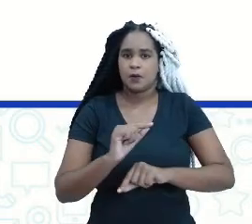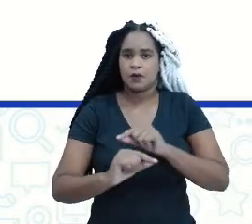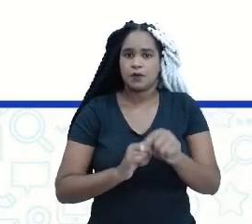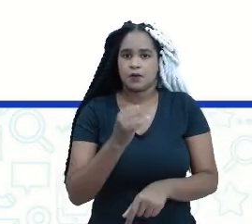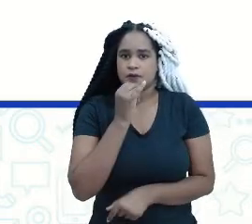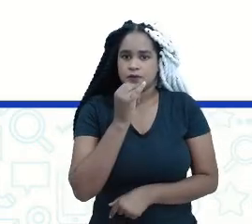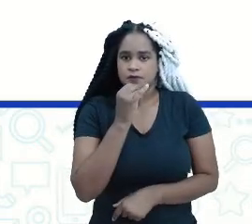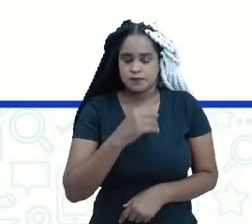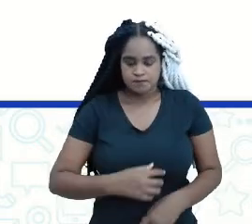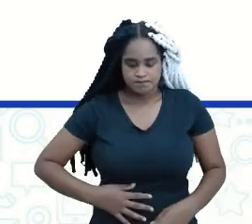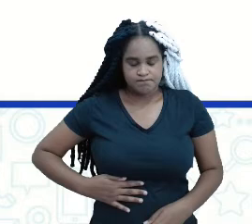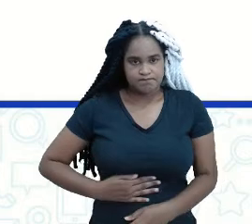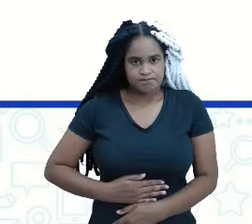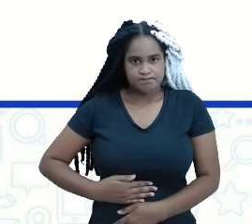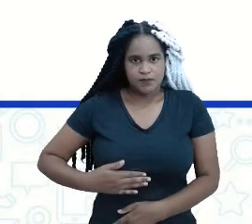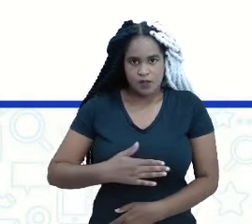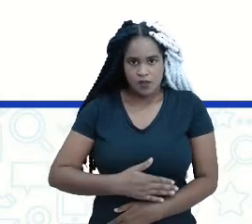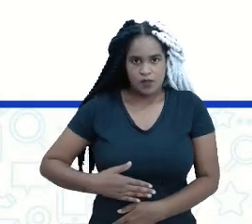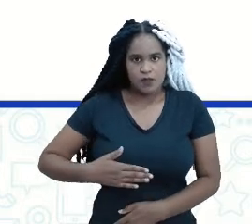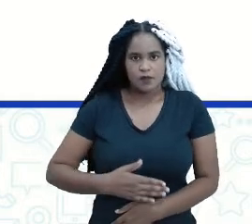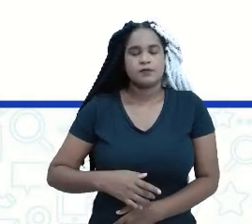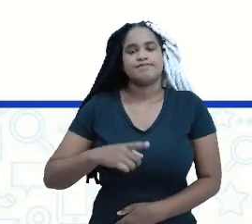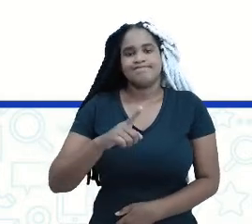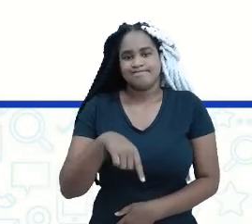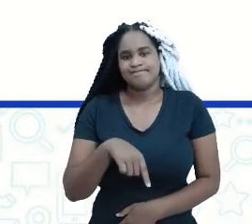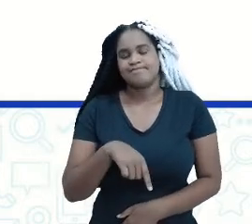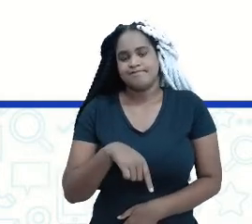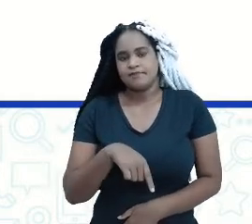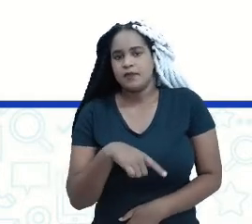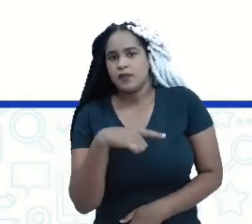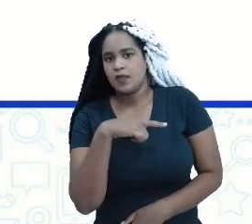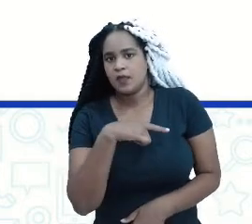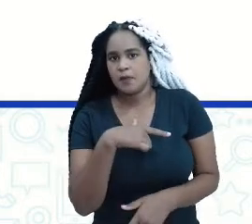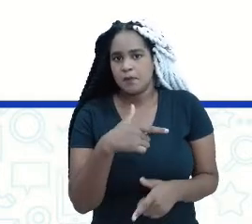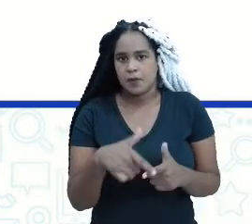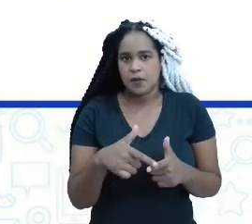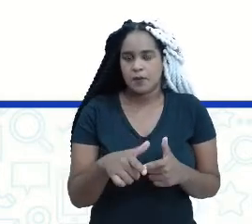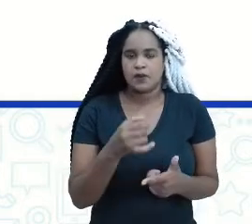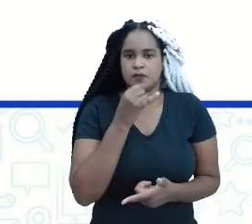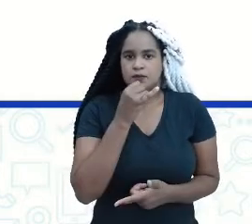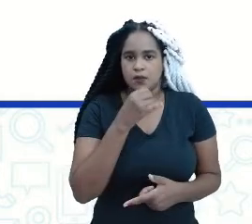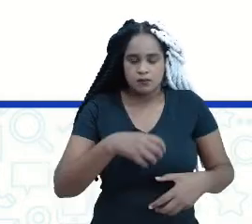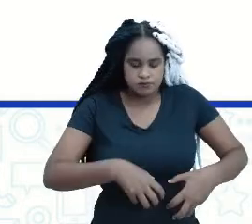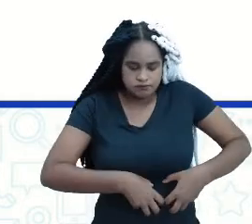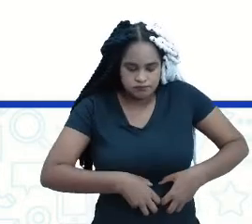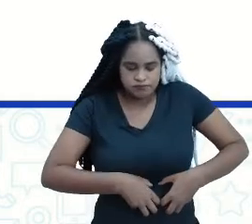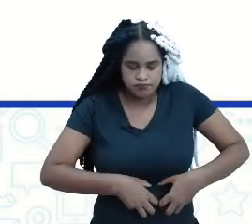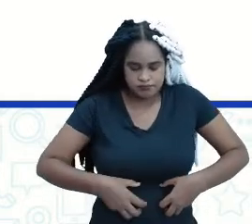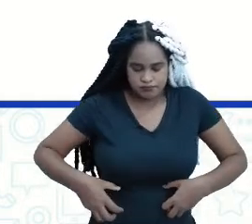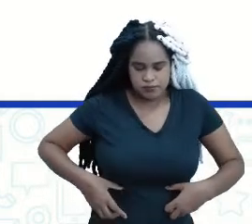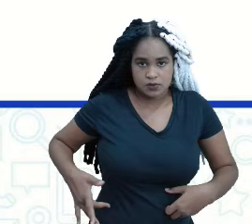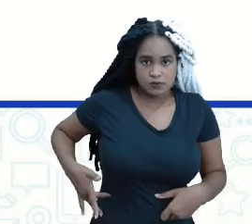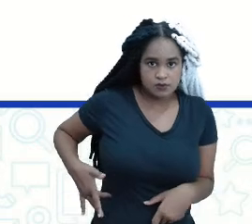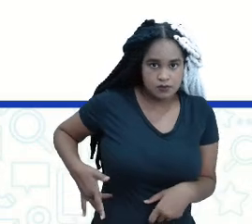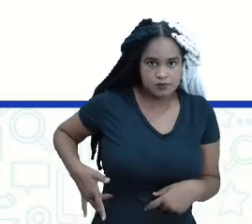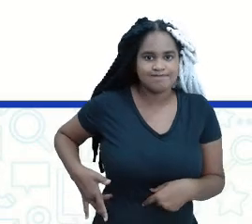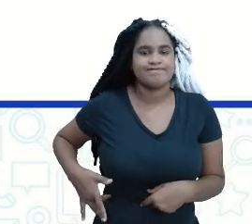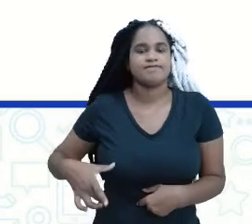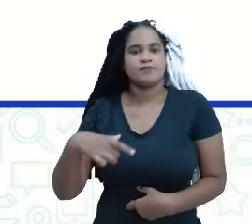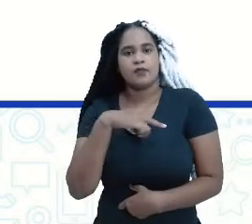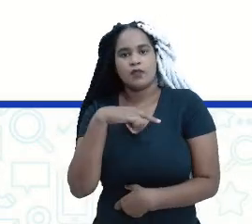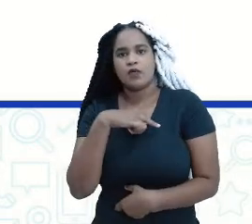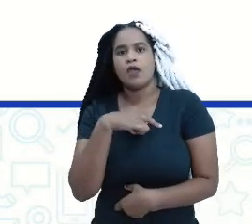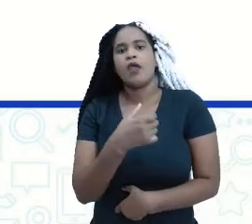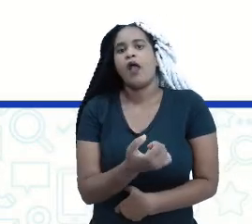trato gastrointestinal, né? Então, essa parte de estômago, intestino, existem